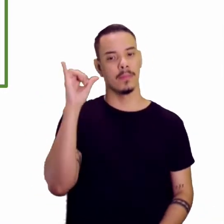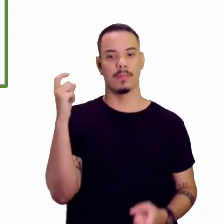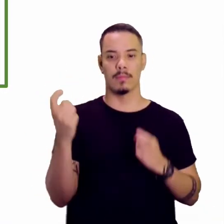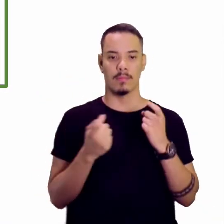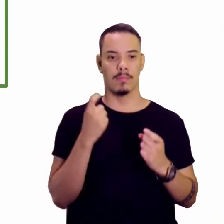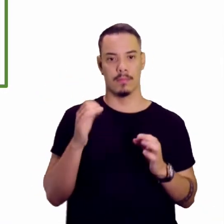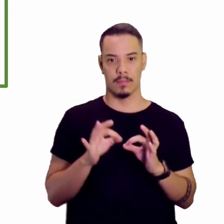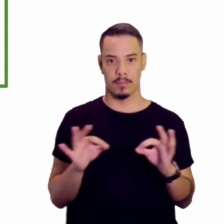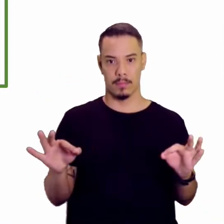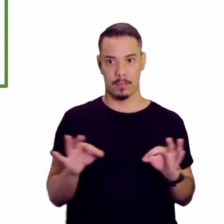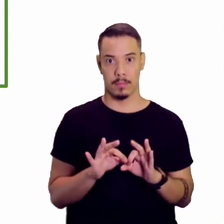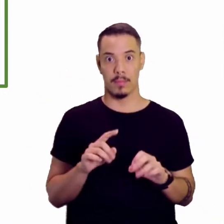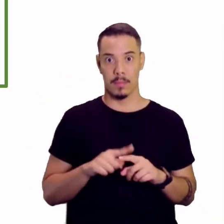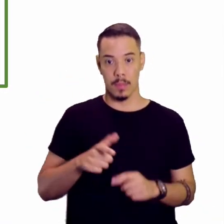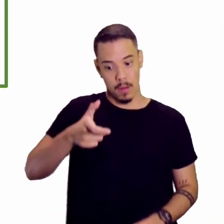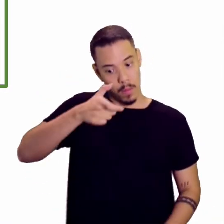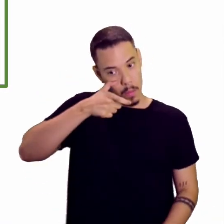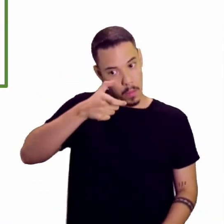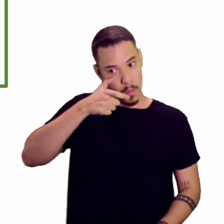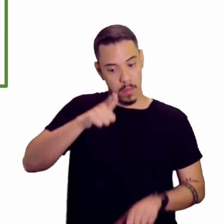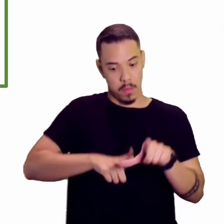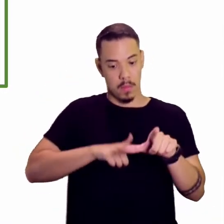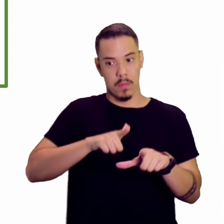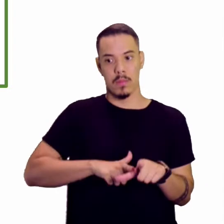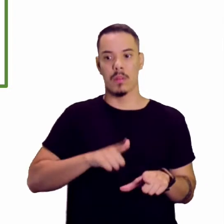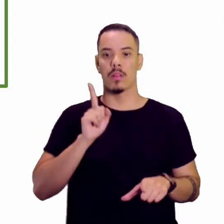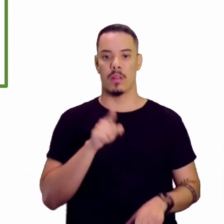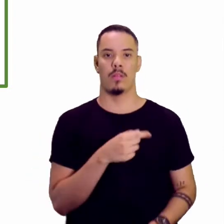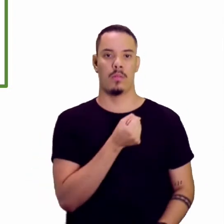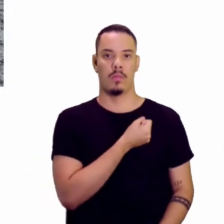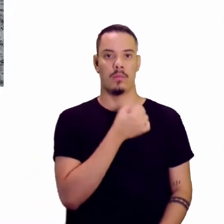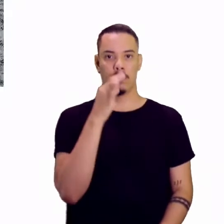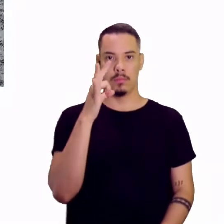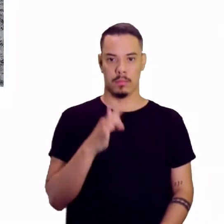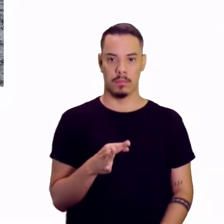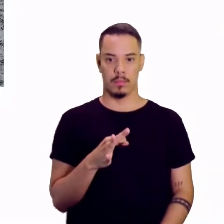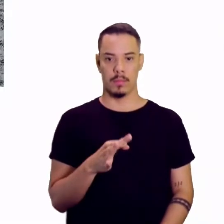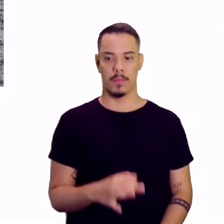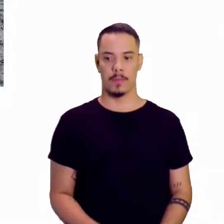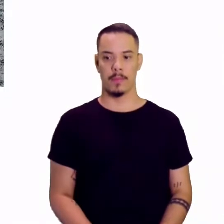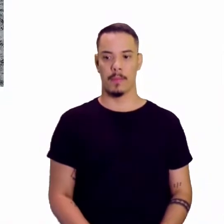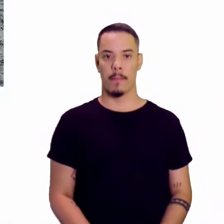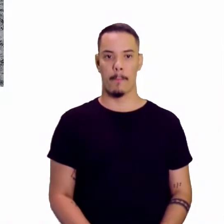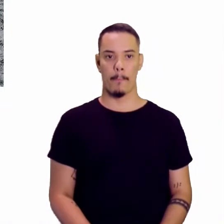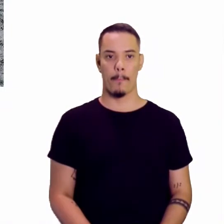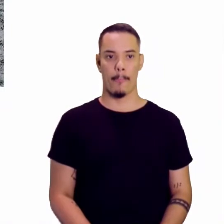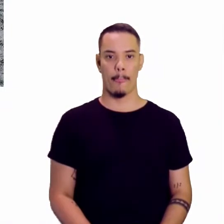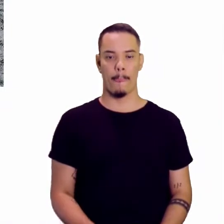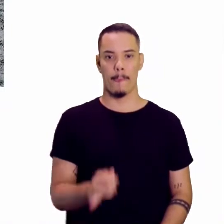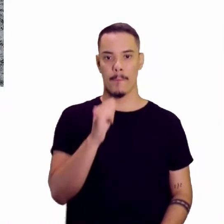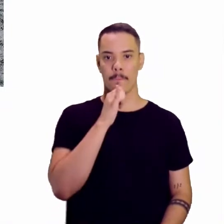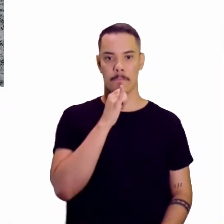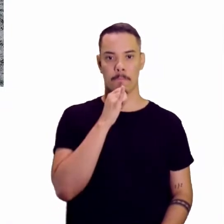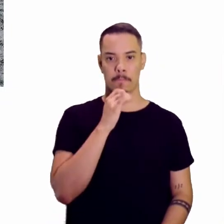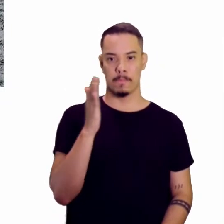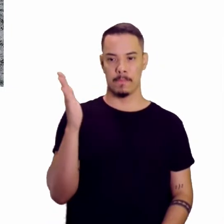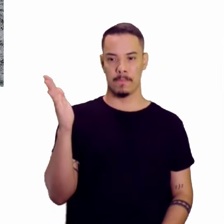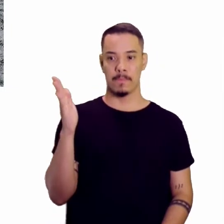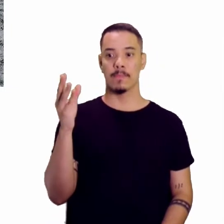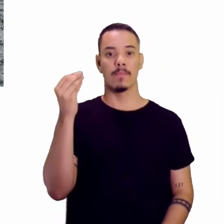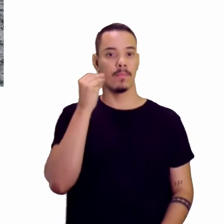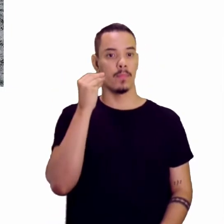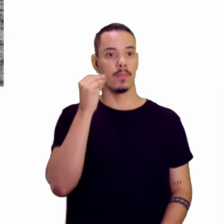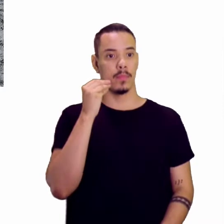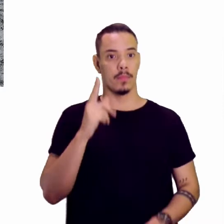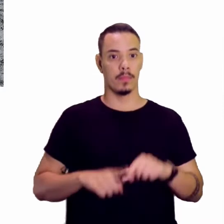medir. Mas quando tiver um laboratório medindo, tem que ser o valor correto. Exatamente. E ali, olha só. Aí, ó. Entretanto, se o corpo